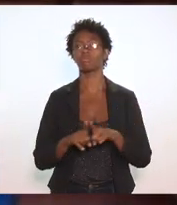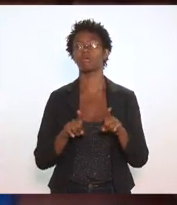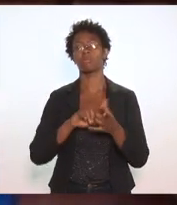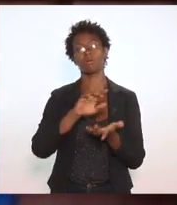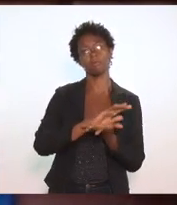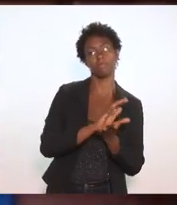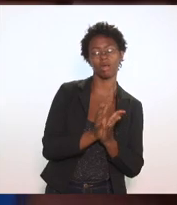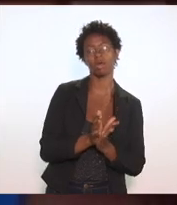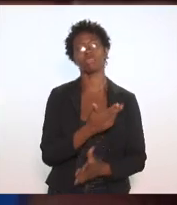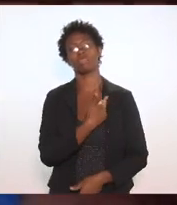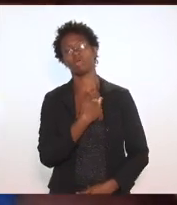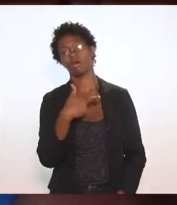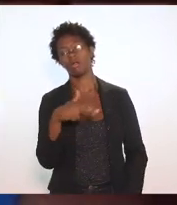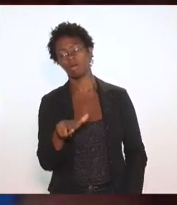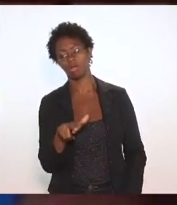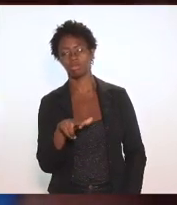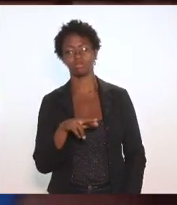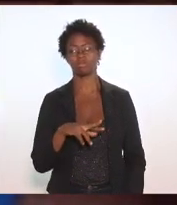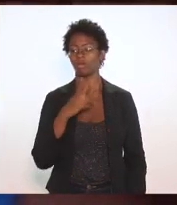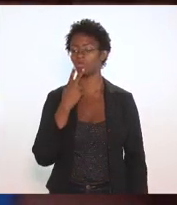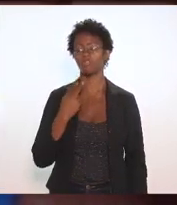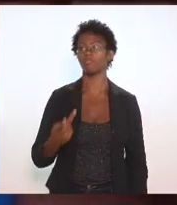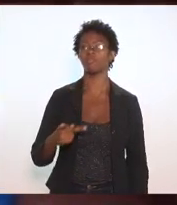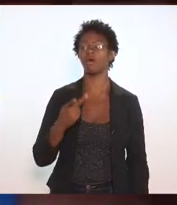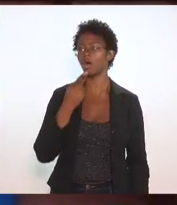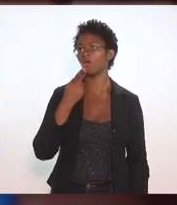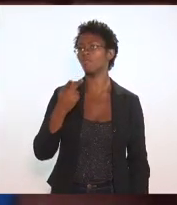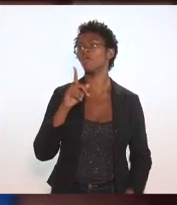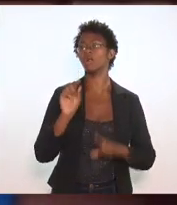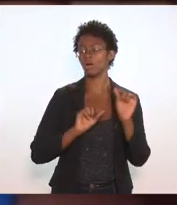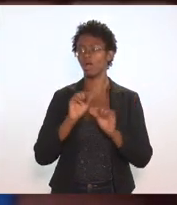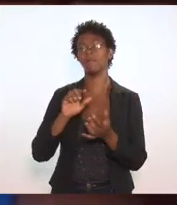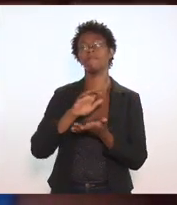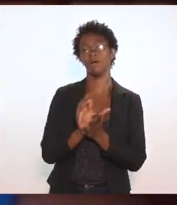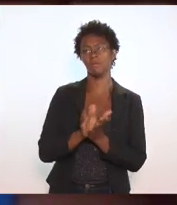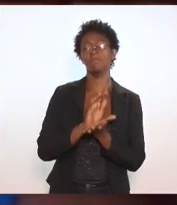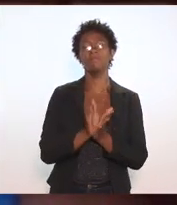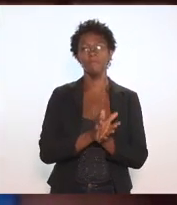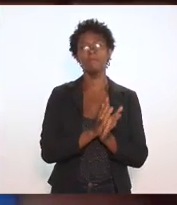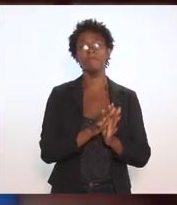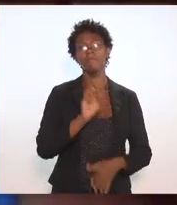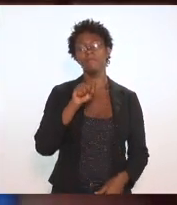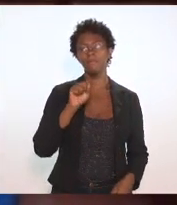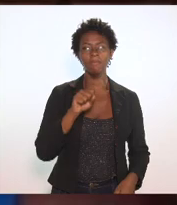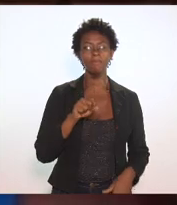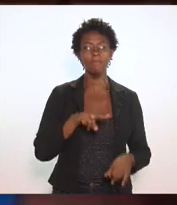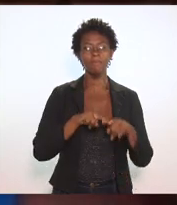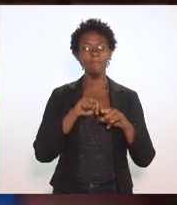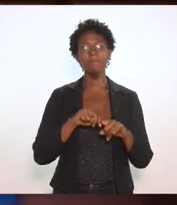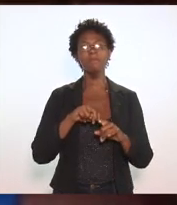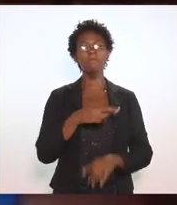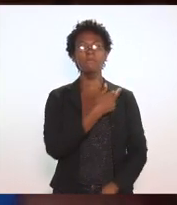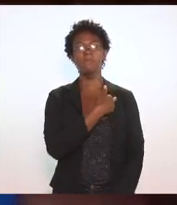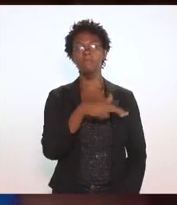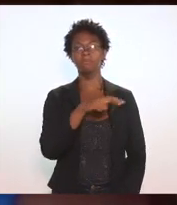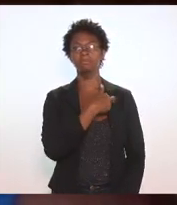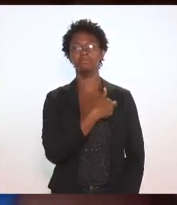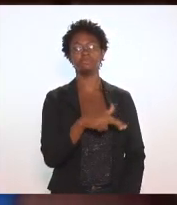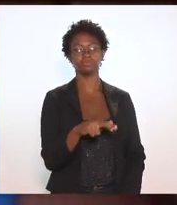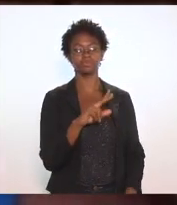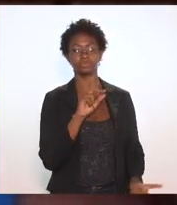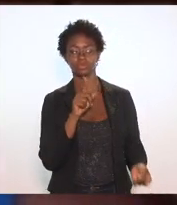religioso. Não falo tanto intolerância, mas falo muito mais como racismo religioso, porque são religiões que